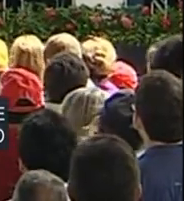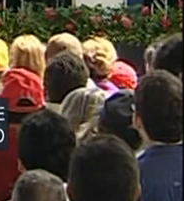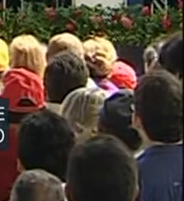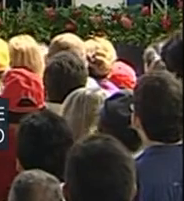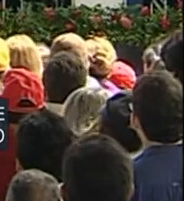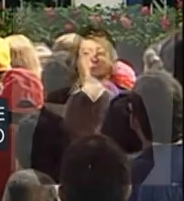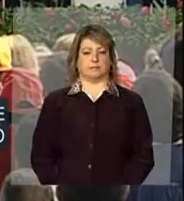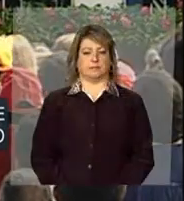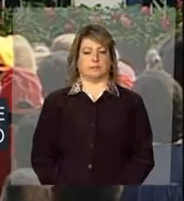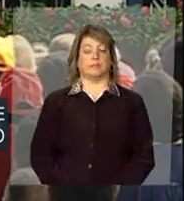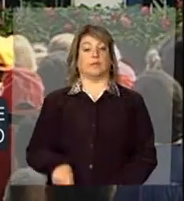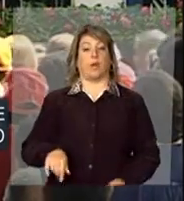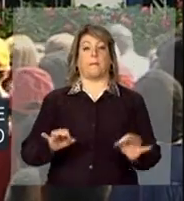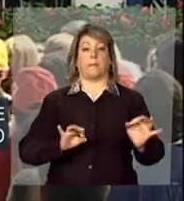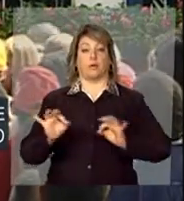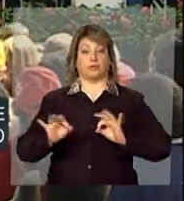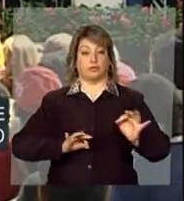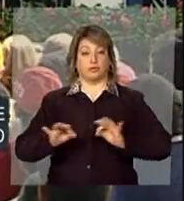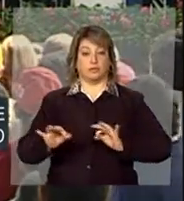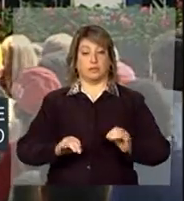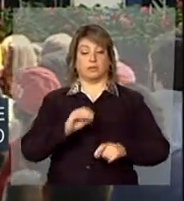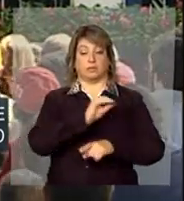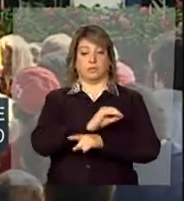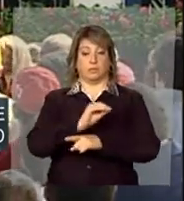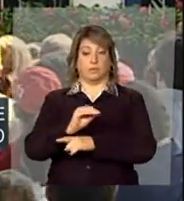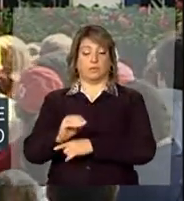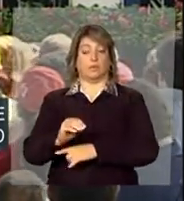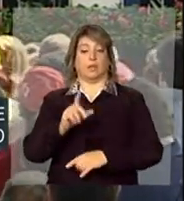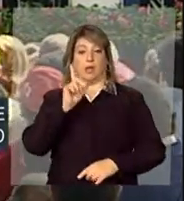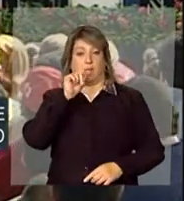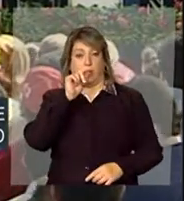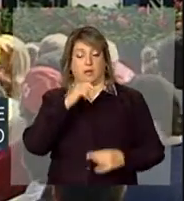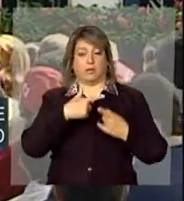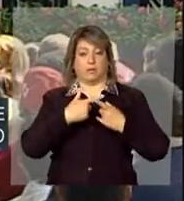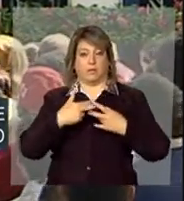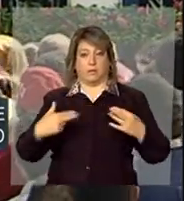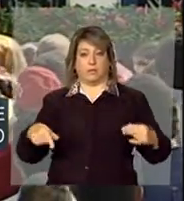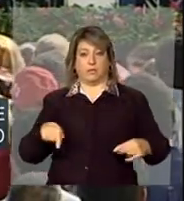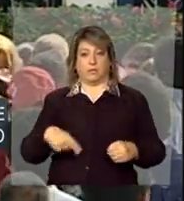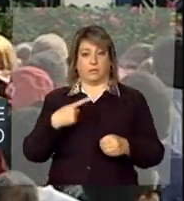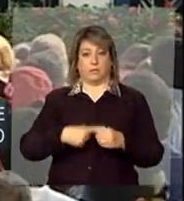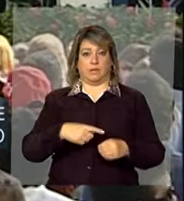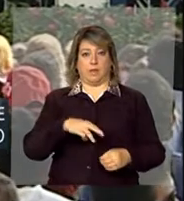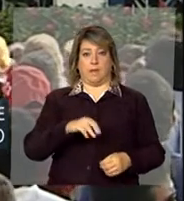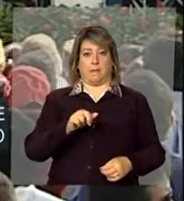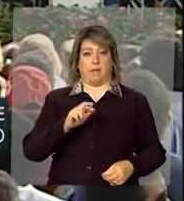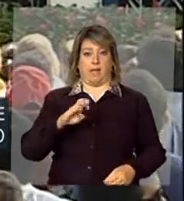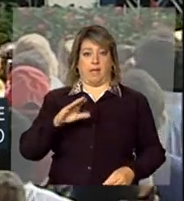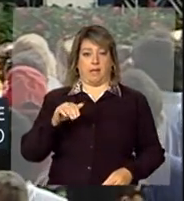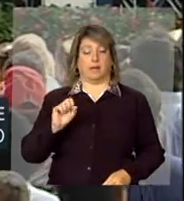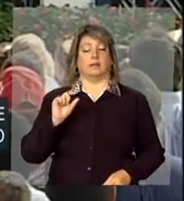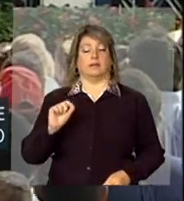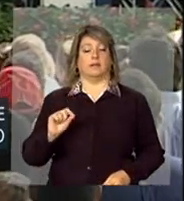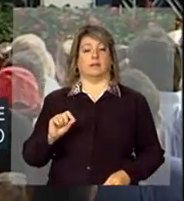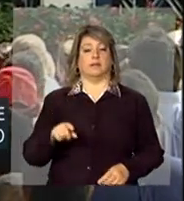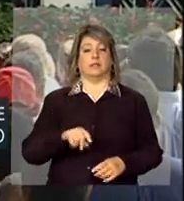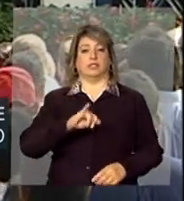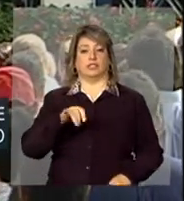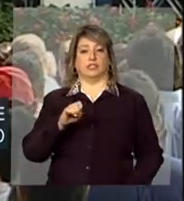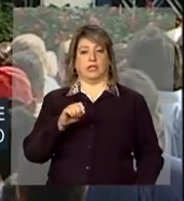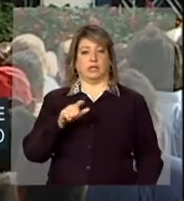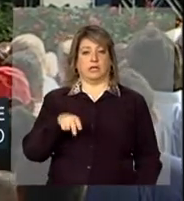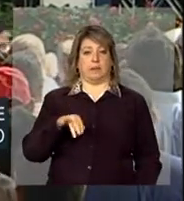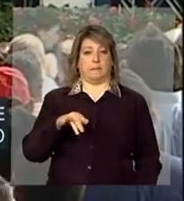O projeto de irrigação no assentamento de Marrecas, Genipapo, tem por objetivo irrigar 1.000 hectares de